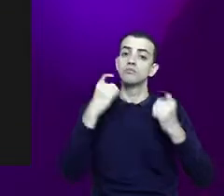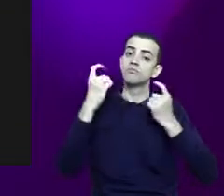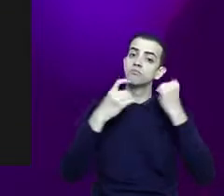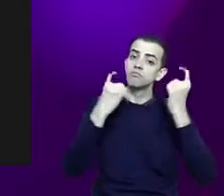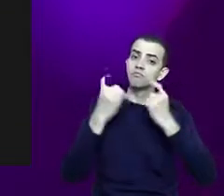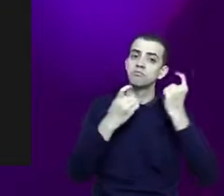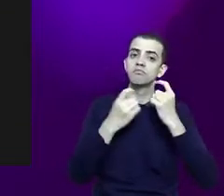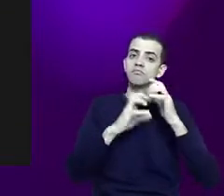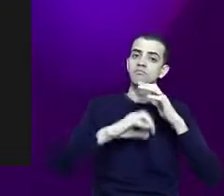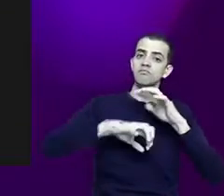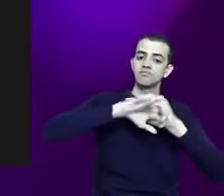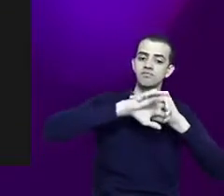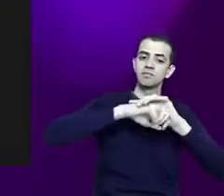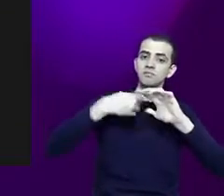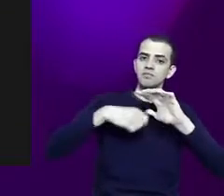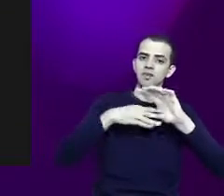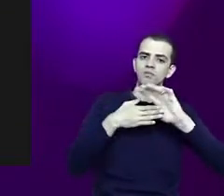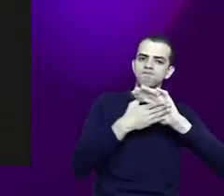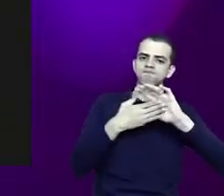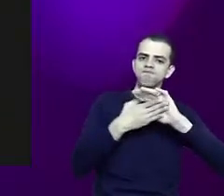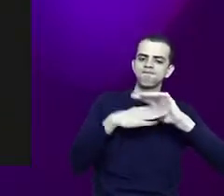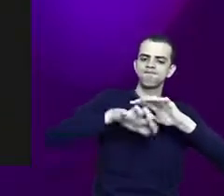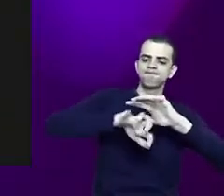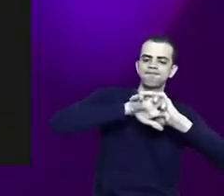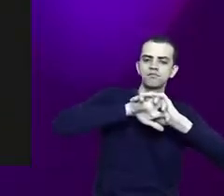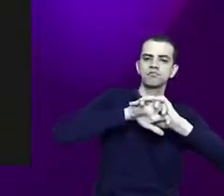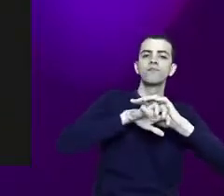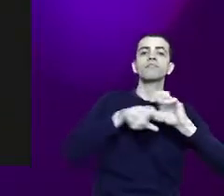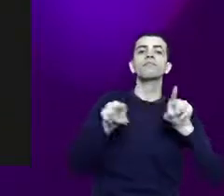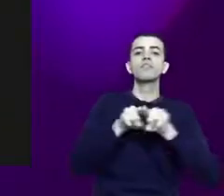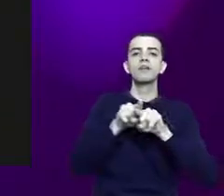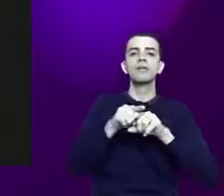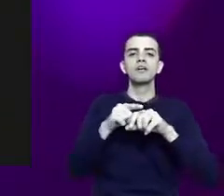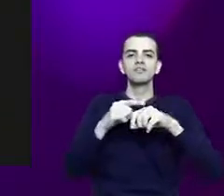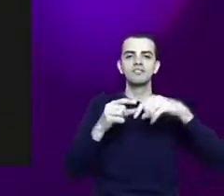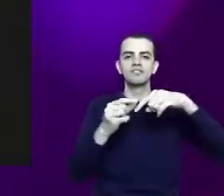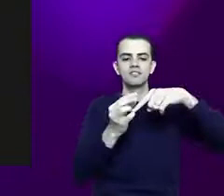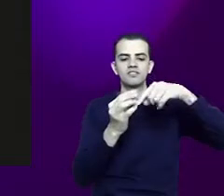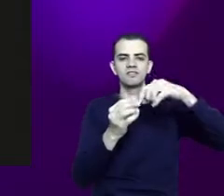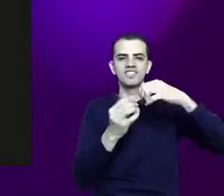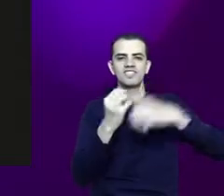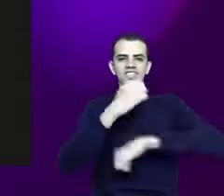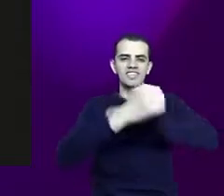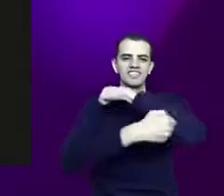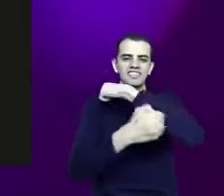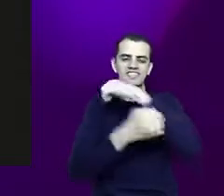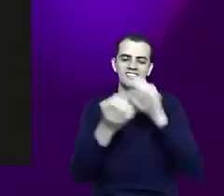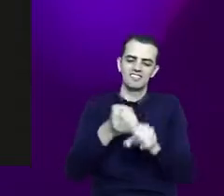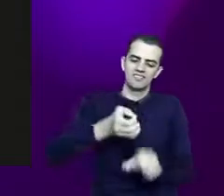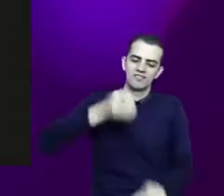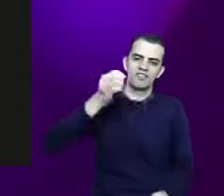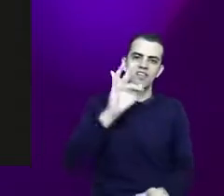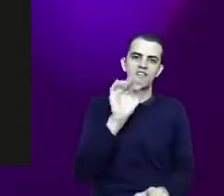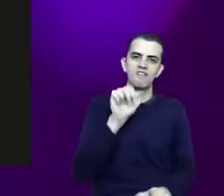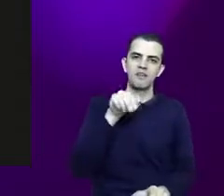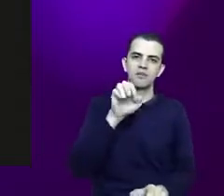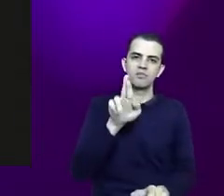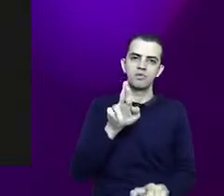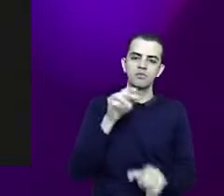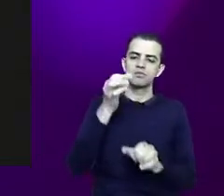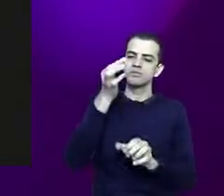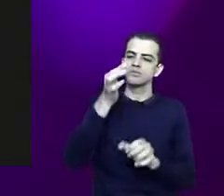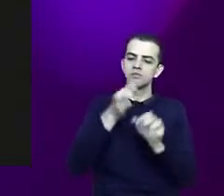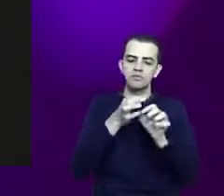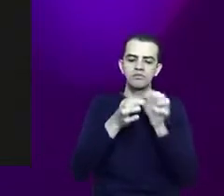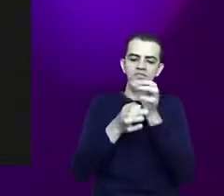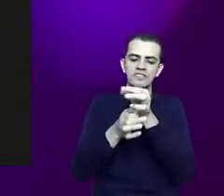vai precisar usar enxerto ou não. E na parte femoral, duas coisas que você tem que ter bastante cuidado para fazer uma prótese não cimentada. O canal normalmente é um canal